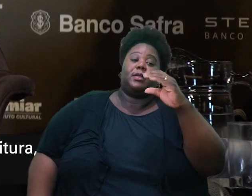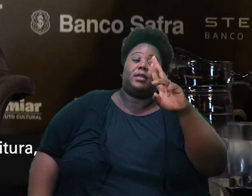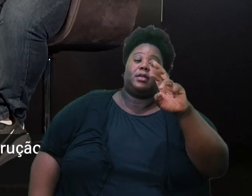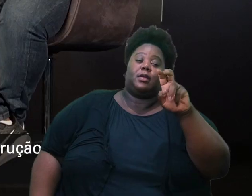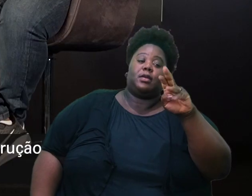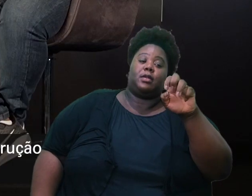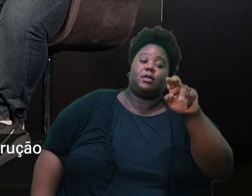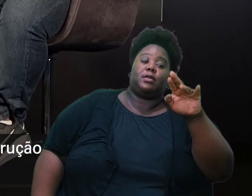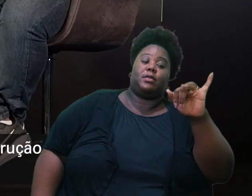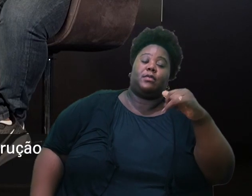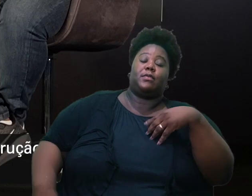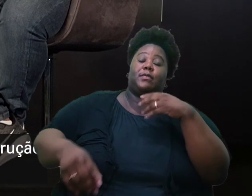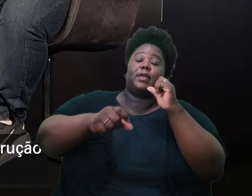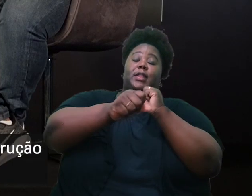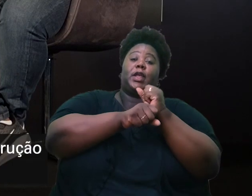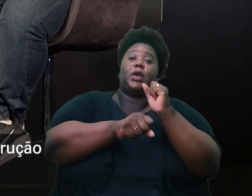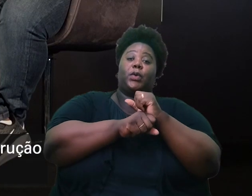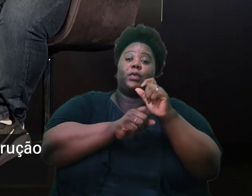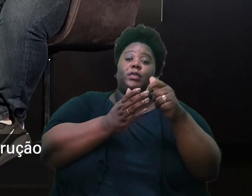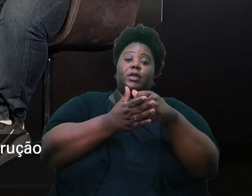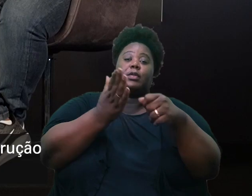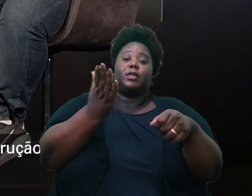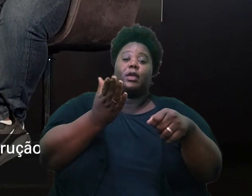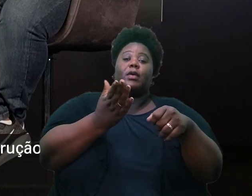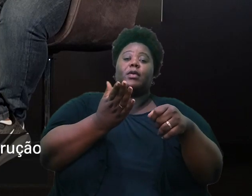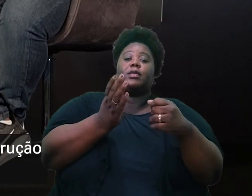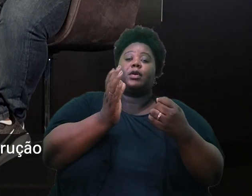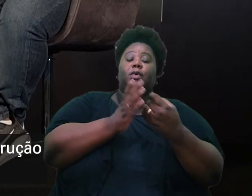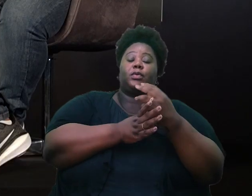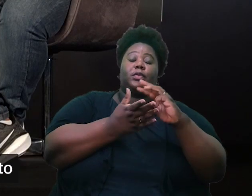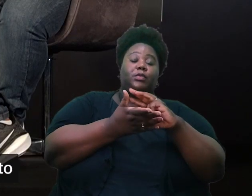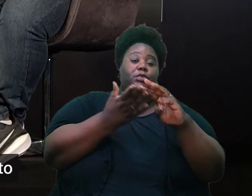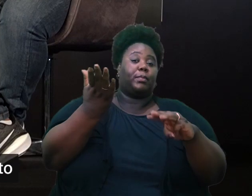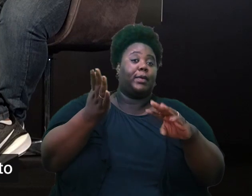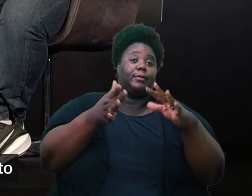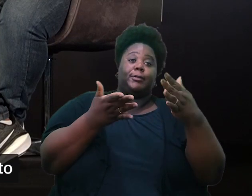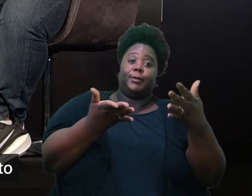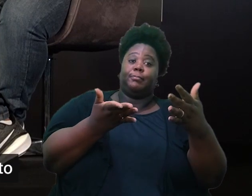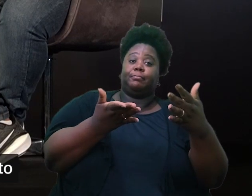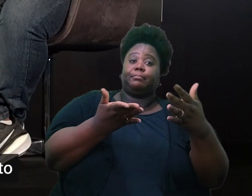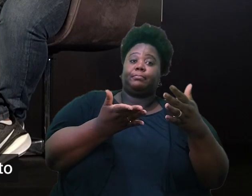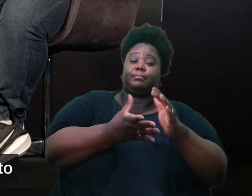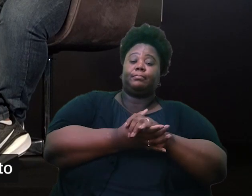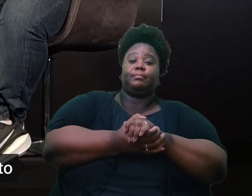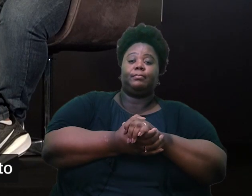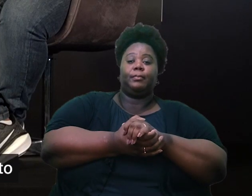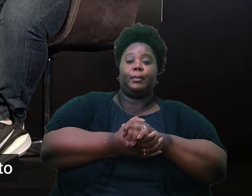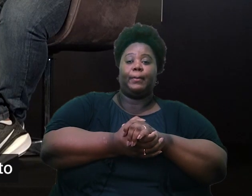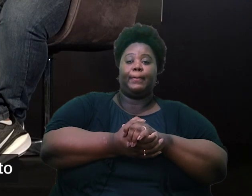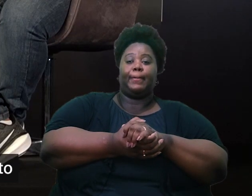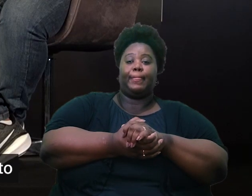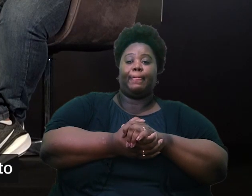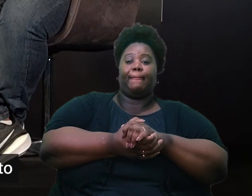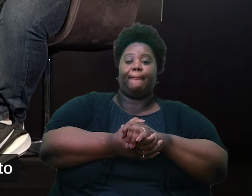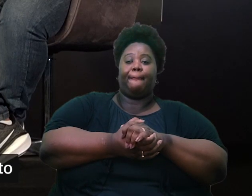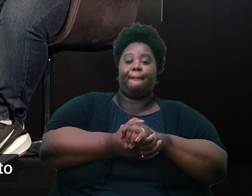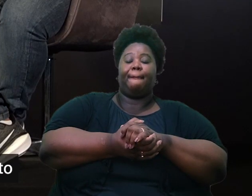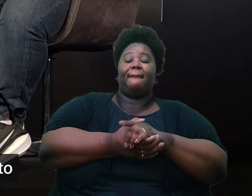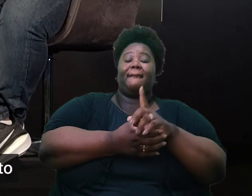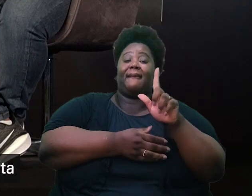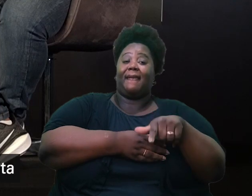escrita, como construção teórica, como construção metodológica, ora, isso não cai assim, né? Isso é